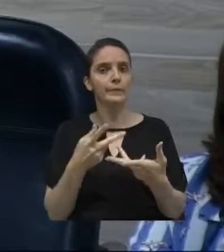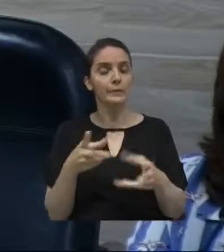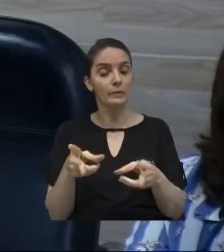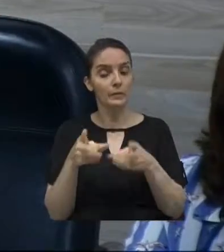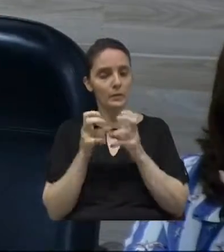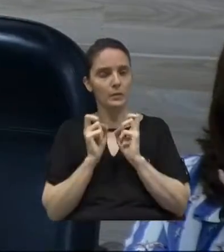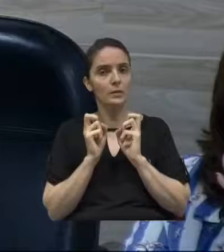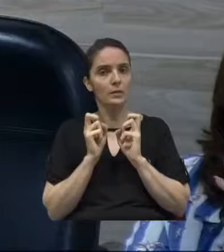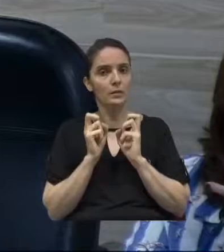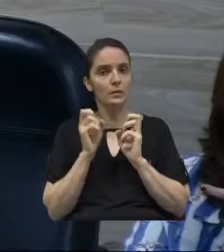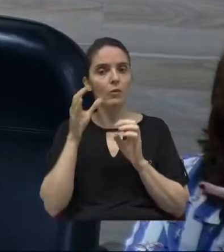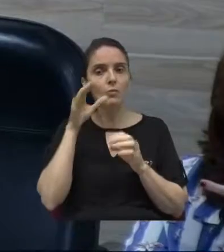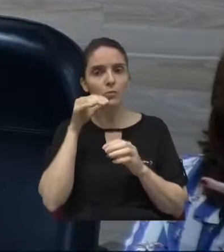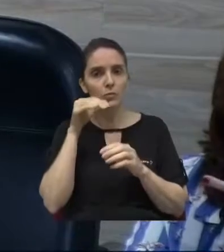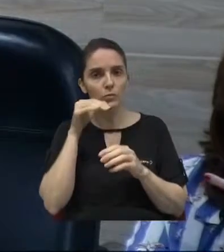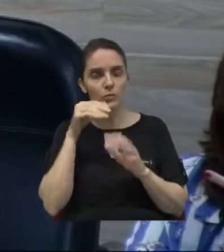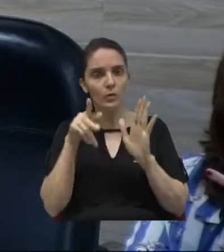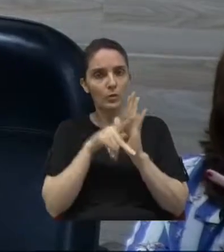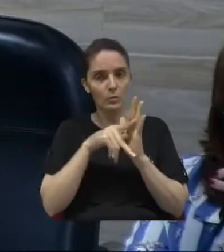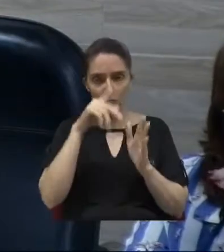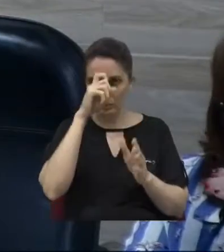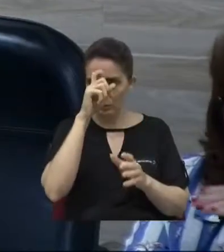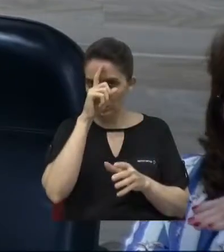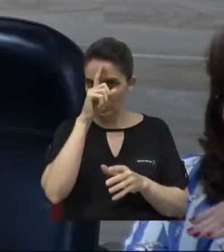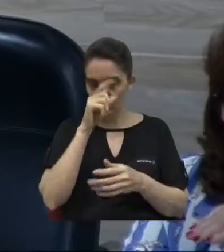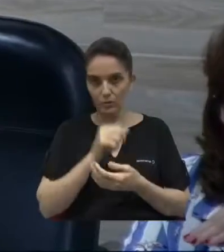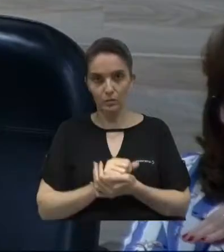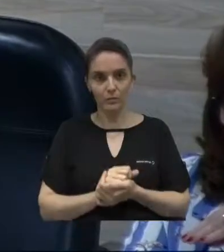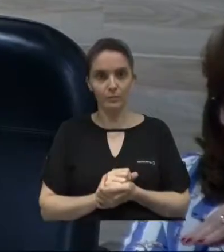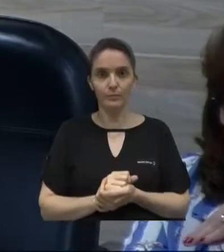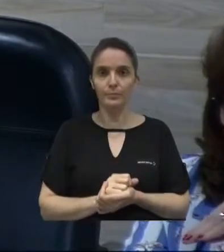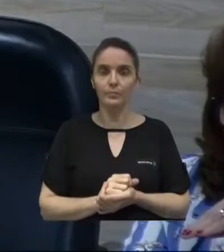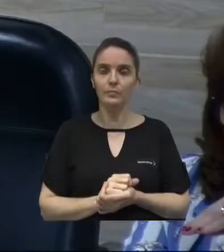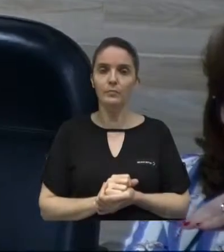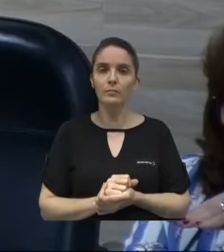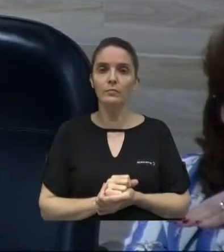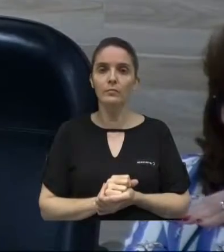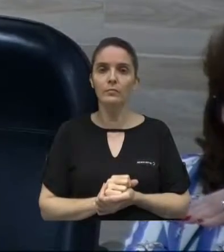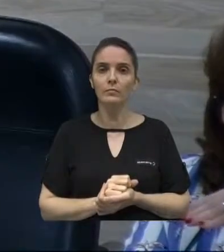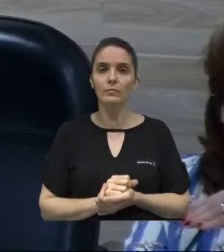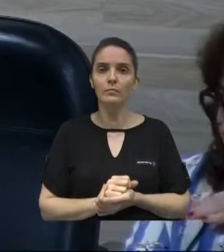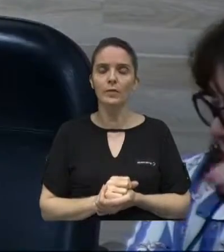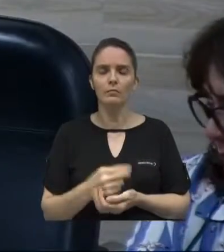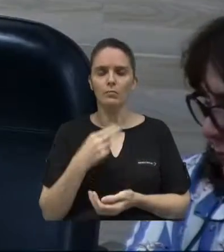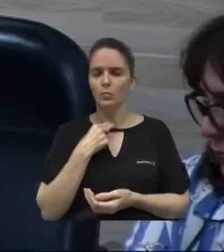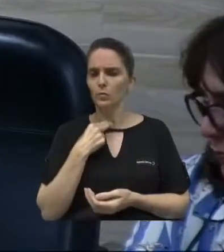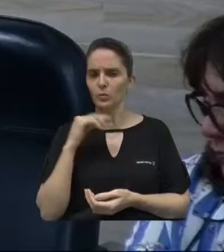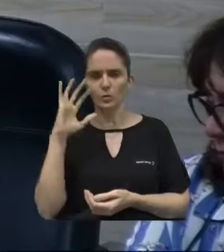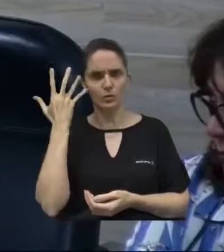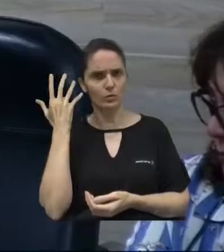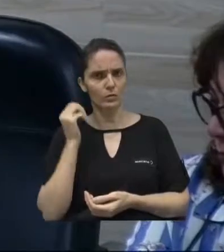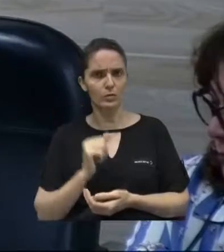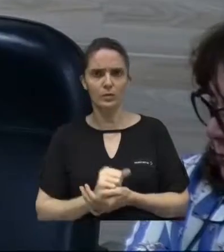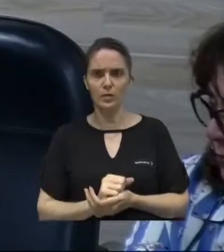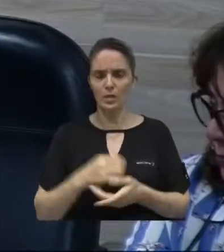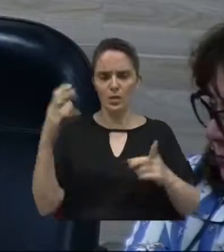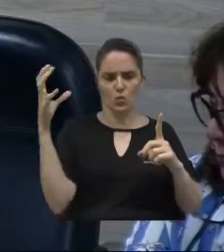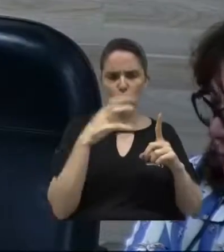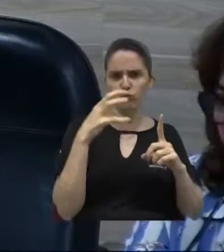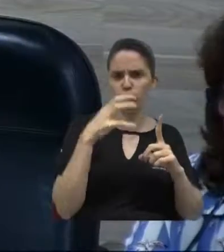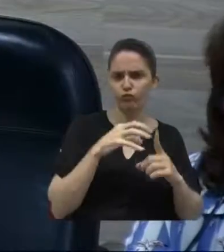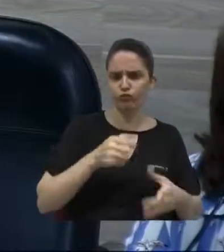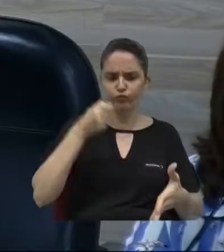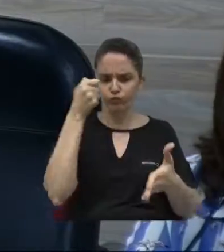daqueles profissionais que não são obrigados a trabalhar mediante a vandalismo, a ameaça, e até